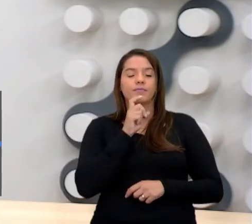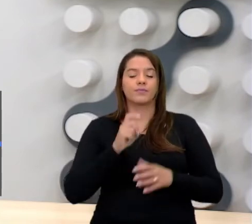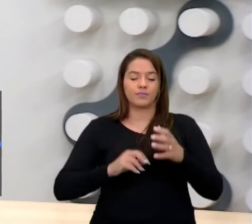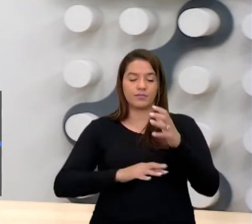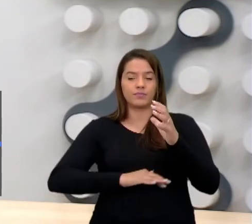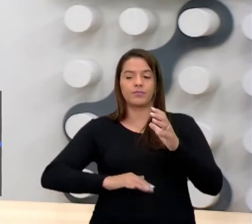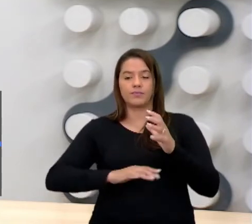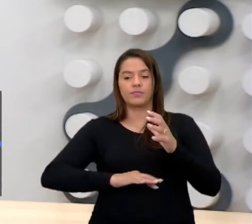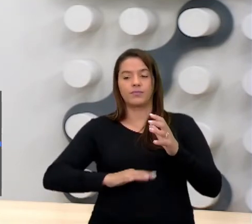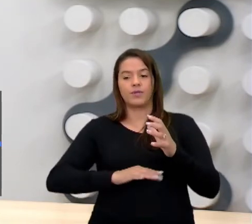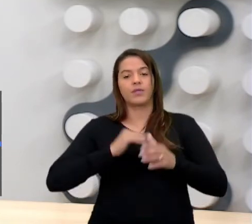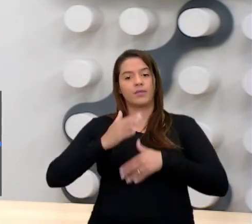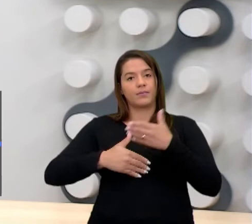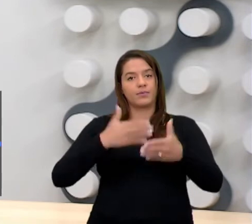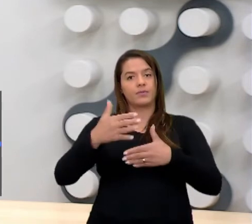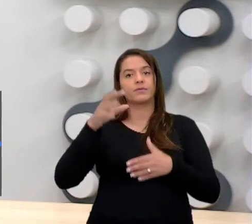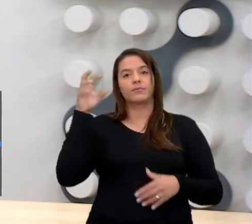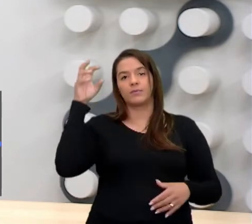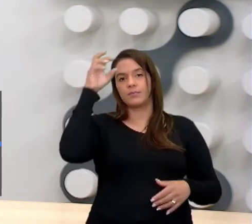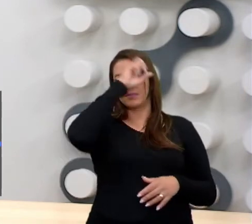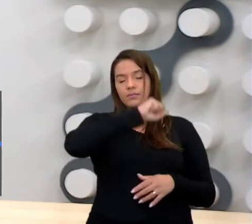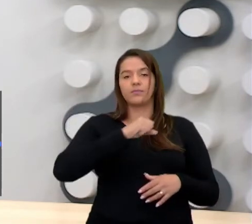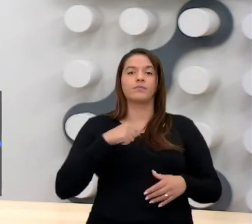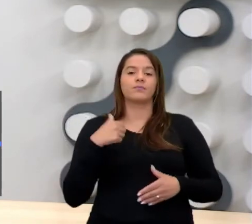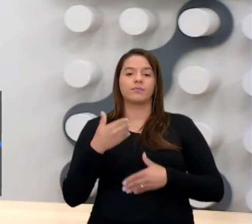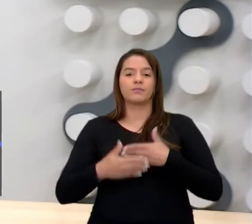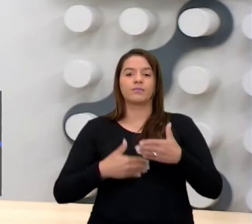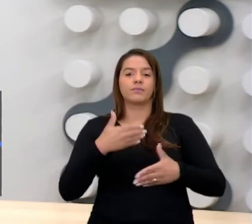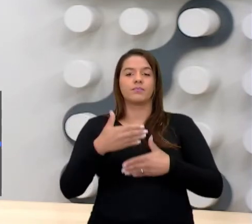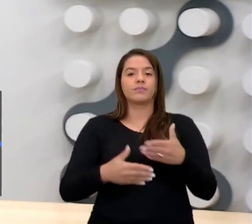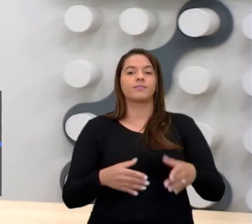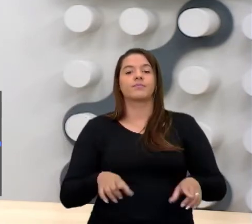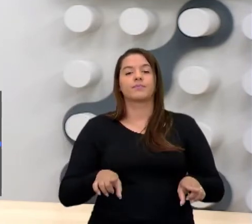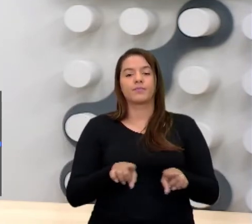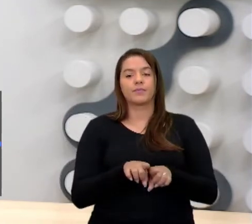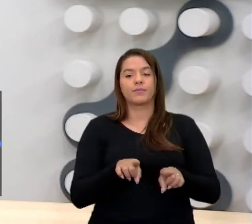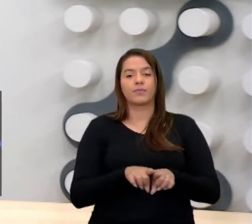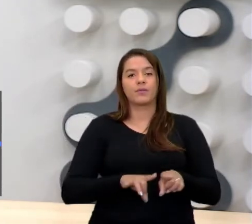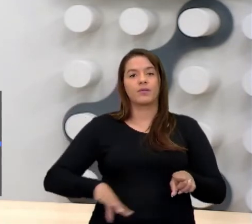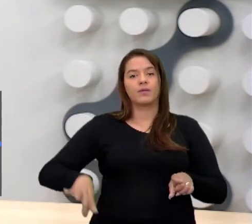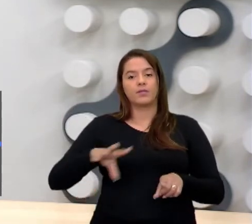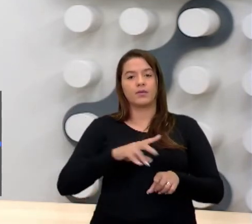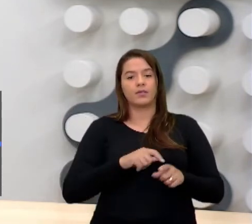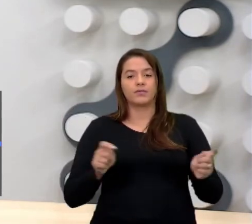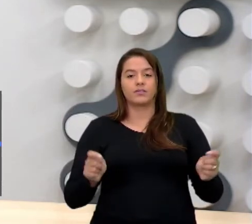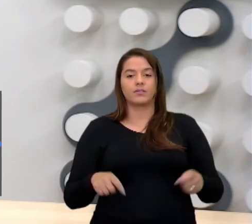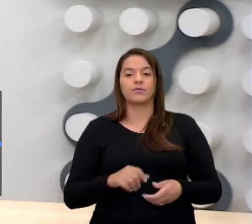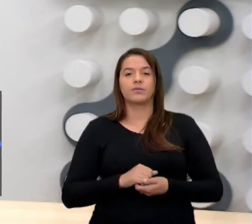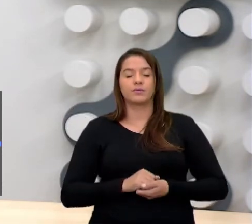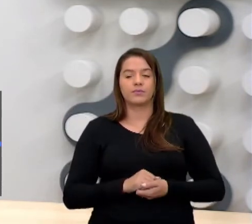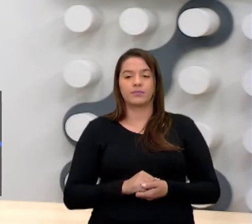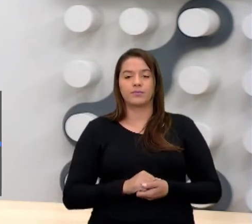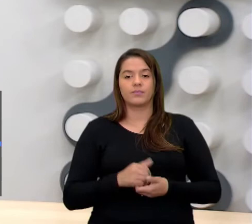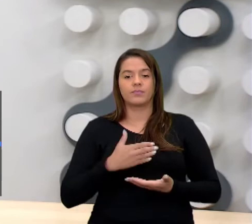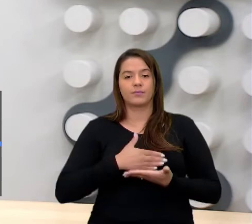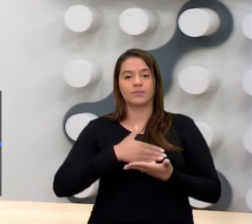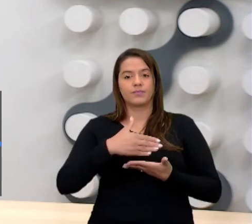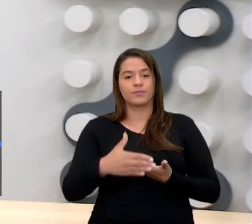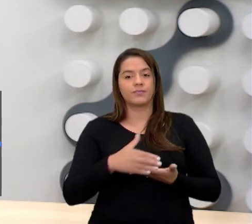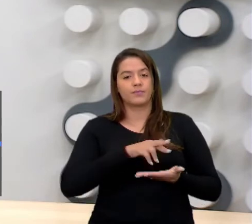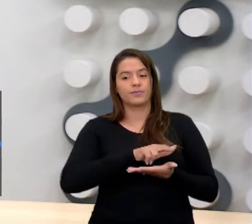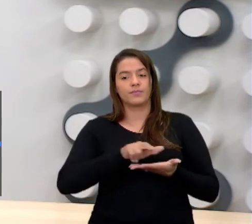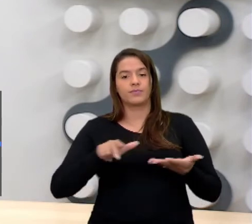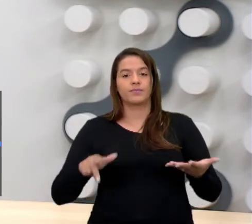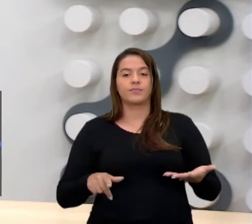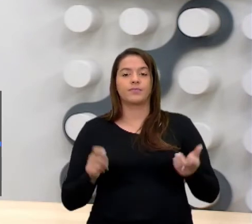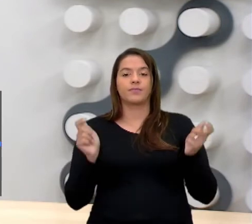né? Depois aí vocês vão aprender aí mais para frente aí o ciclo das rochas, e aí eu vou estar explicando para vocês aí quais são, né, as rochas que nós